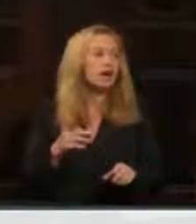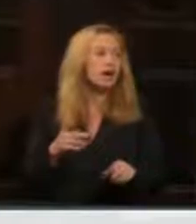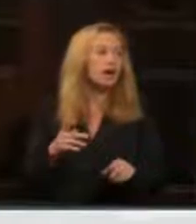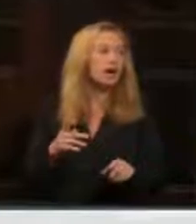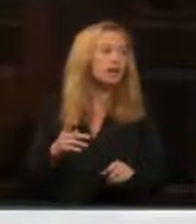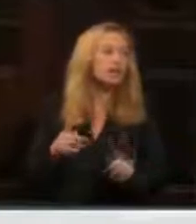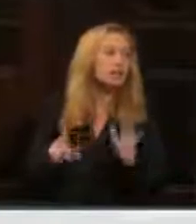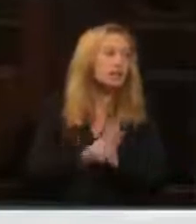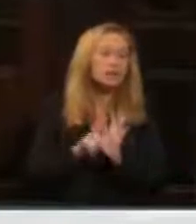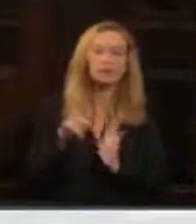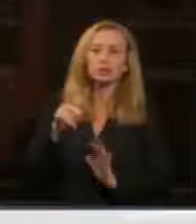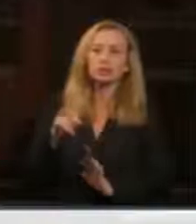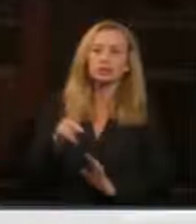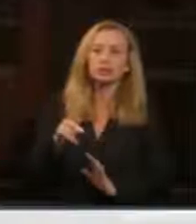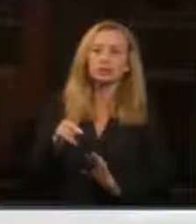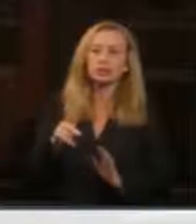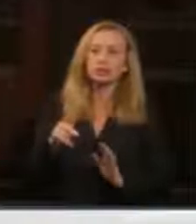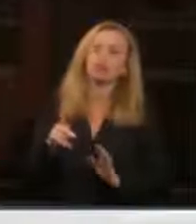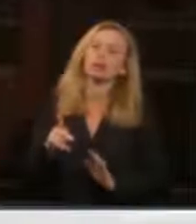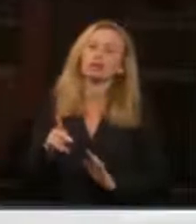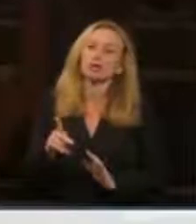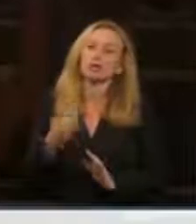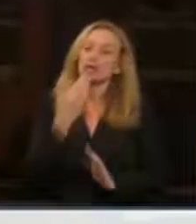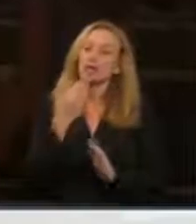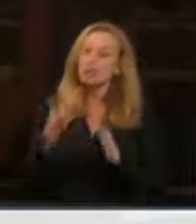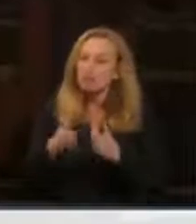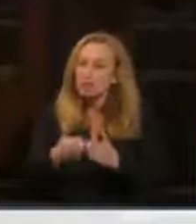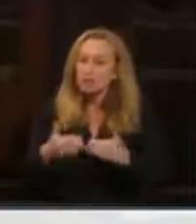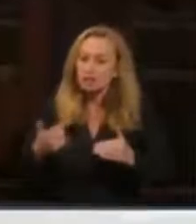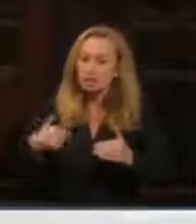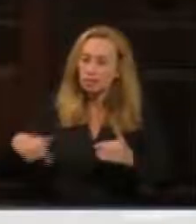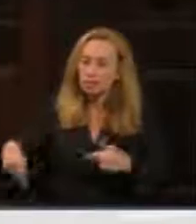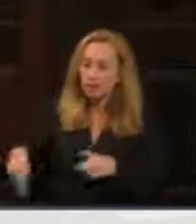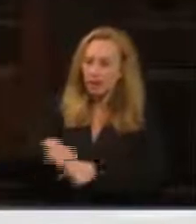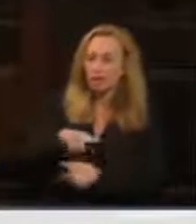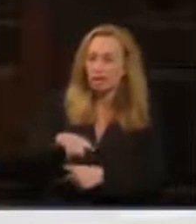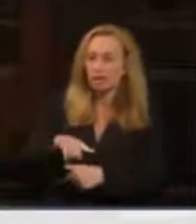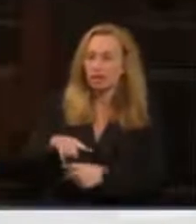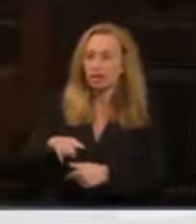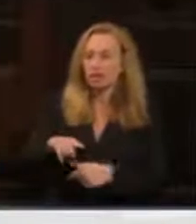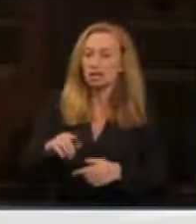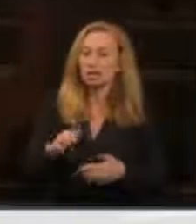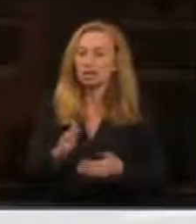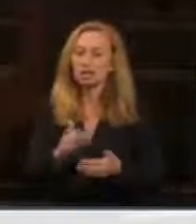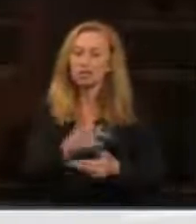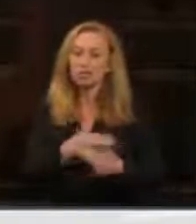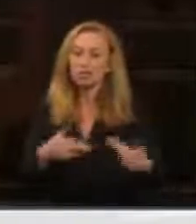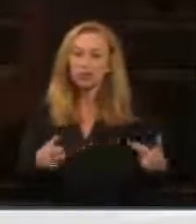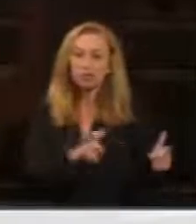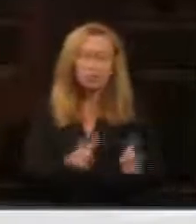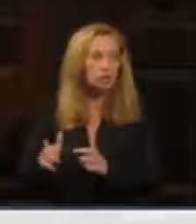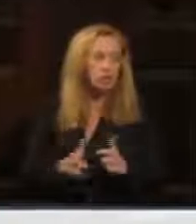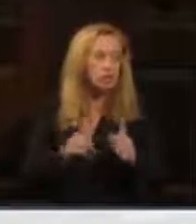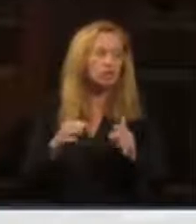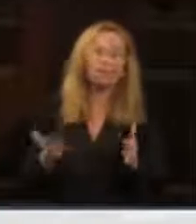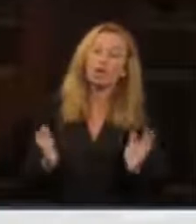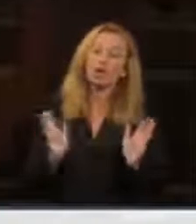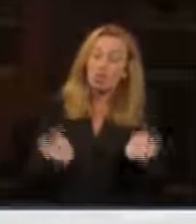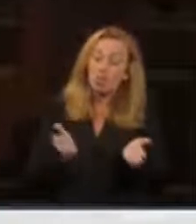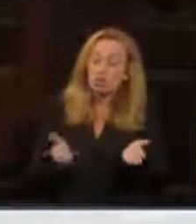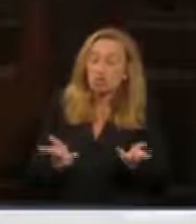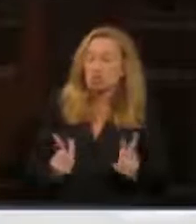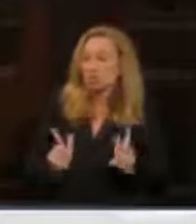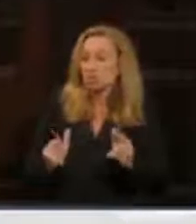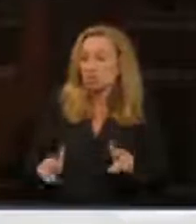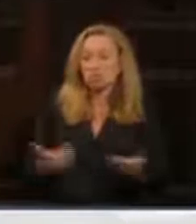seja, pedindo licença para passar em determinados lugares. E isso ainda hoje, infelizmente, acontece.